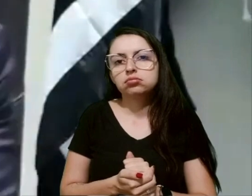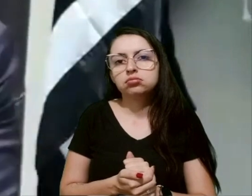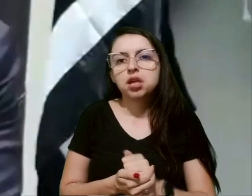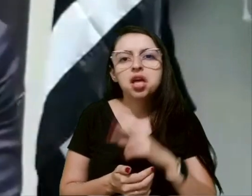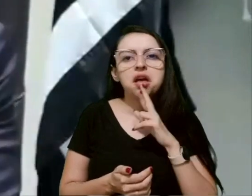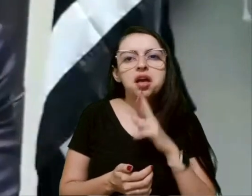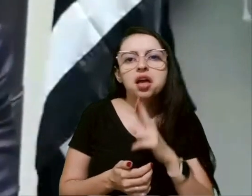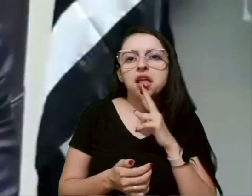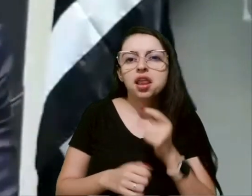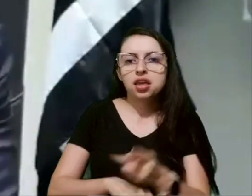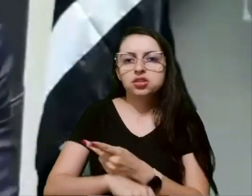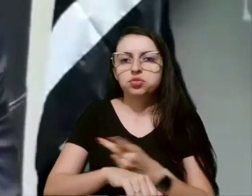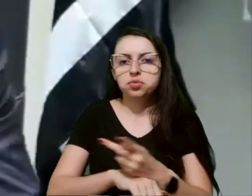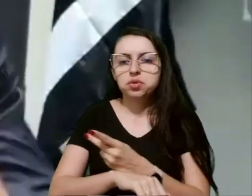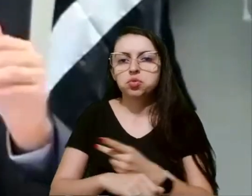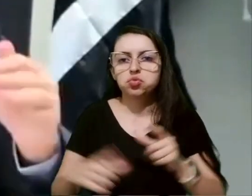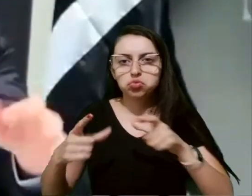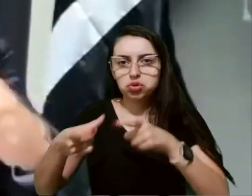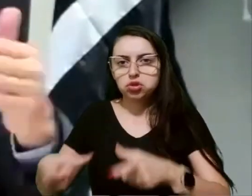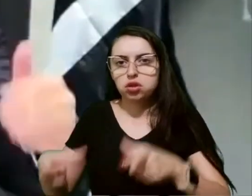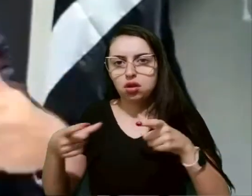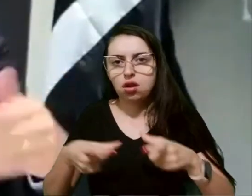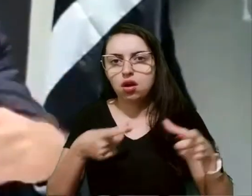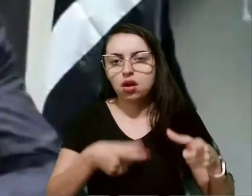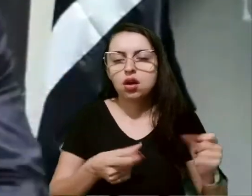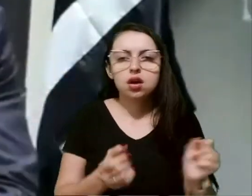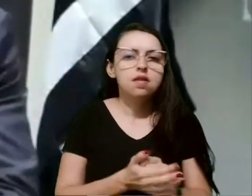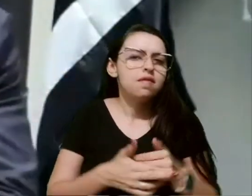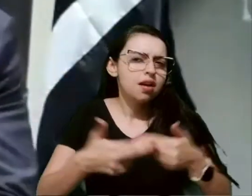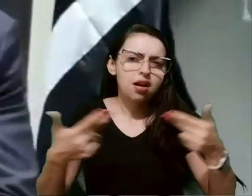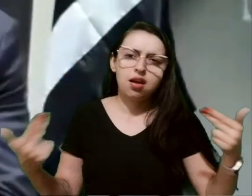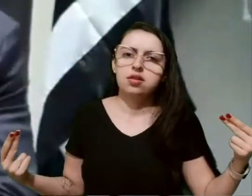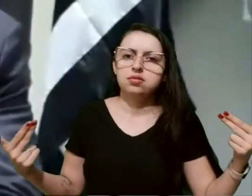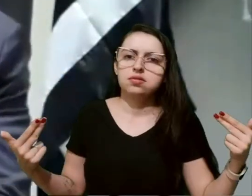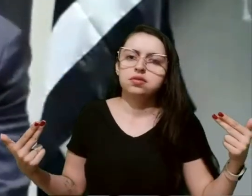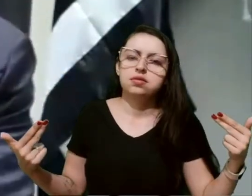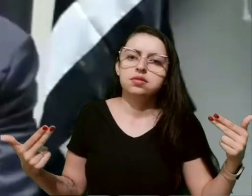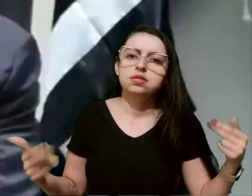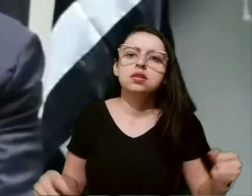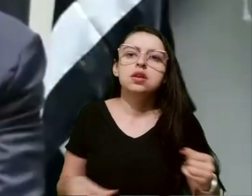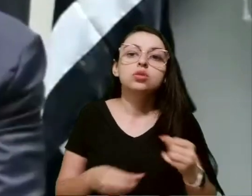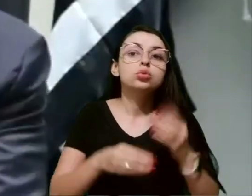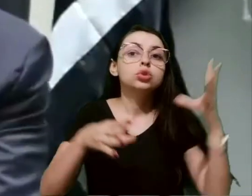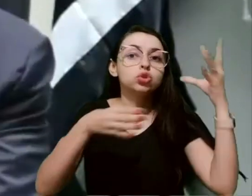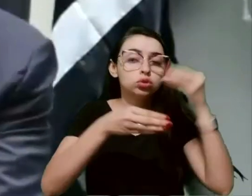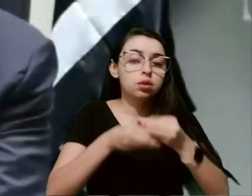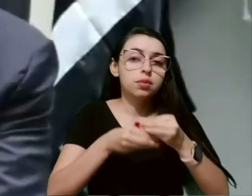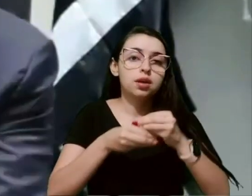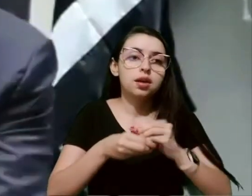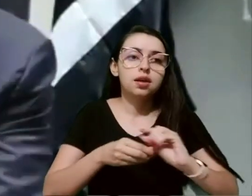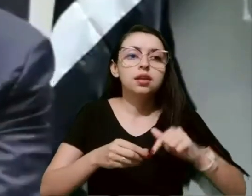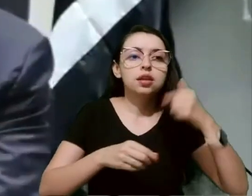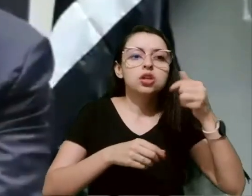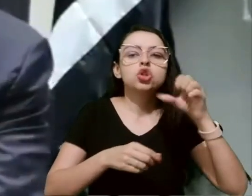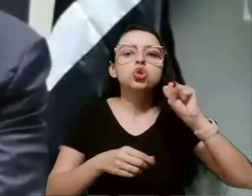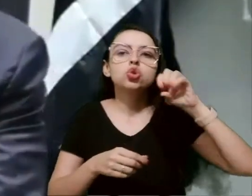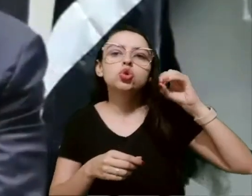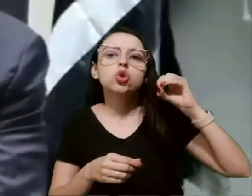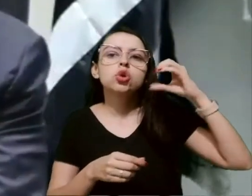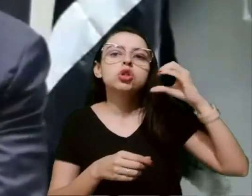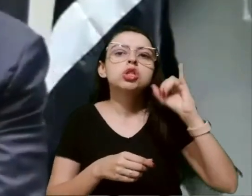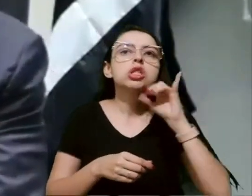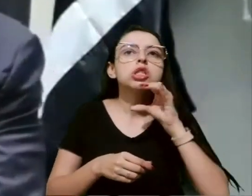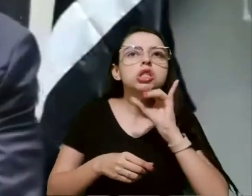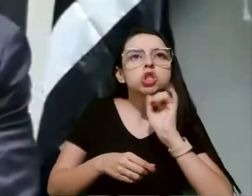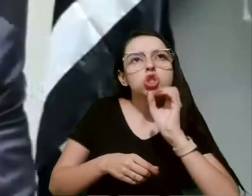relatos de campo, né, o relato historiográfico, eles visitam as tribos e fazem relatos quali ali, até passando pela sociologia e pela ciência